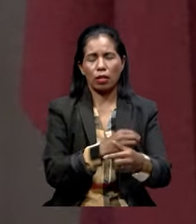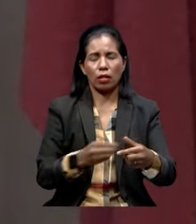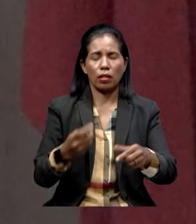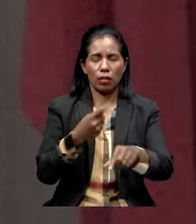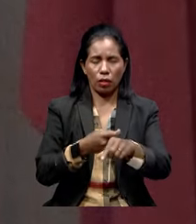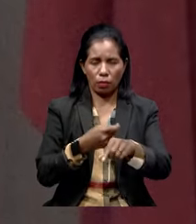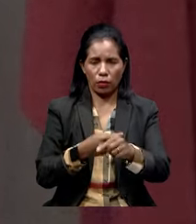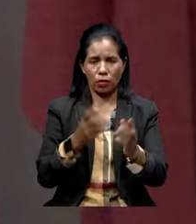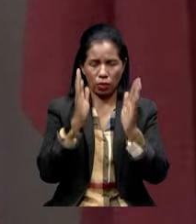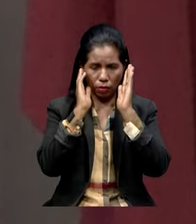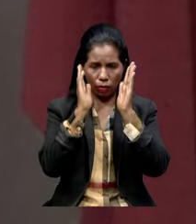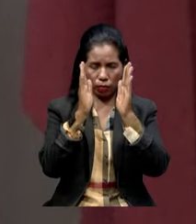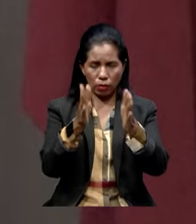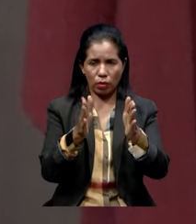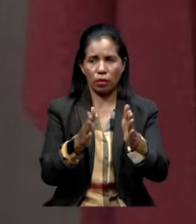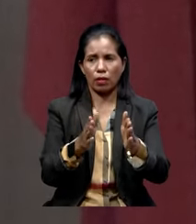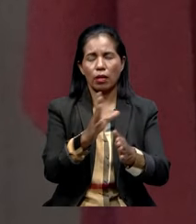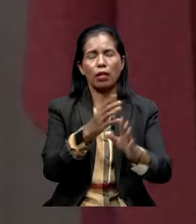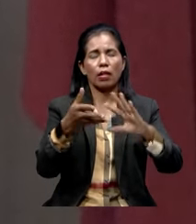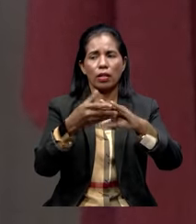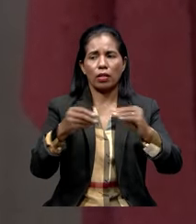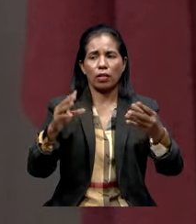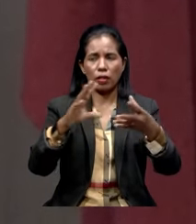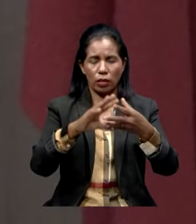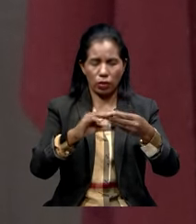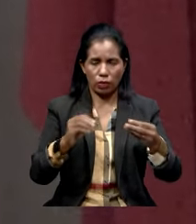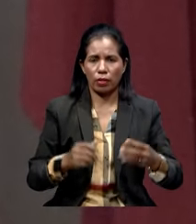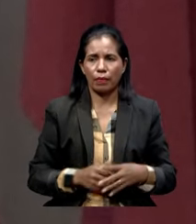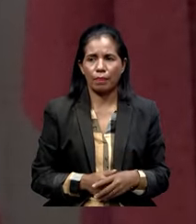certo na história e soube honrá-lo.